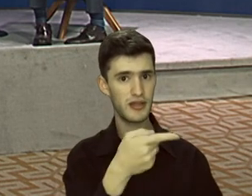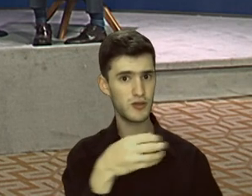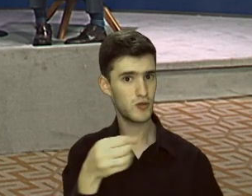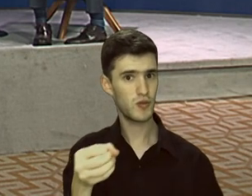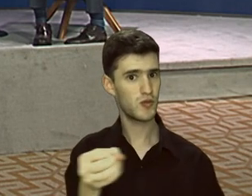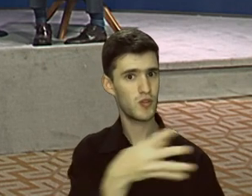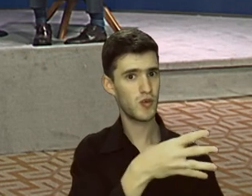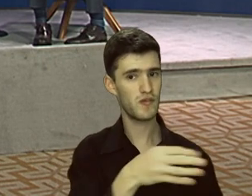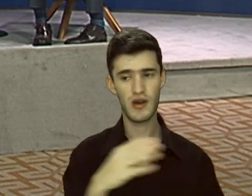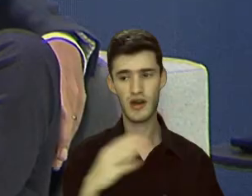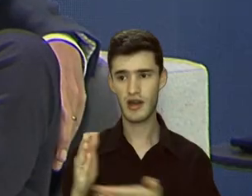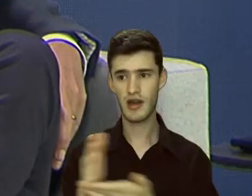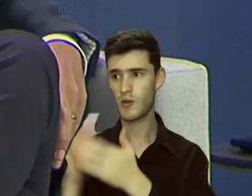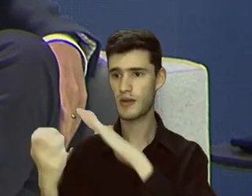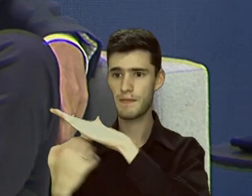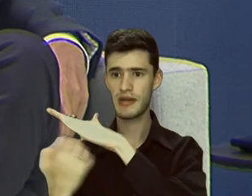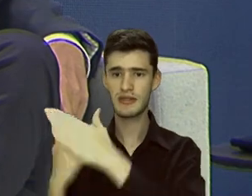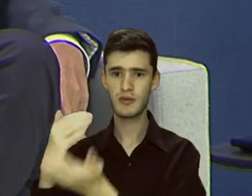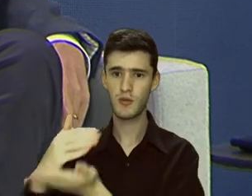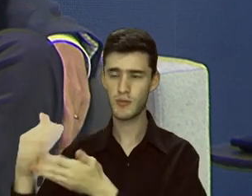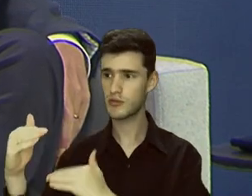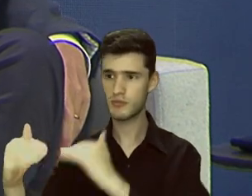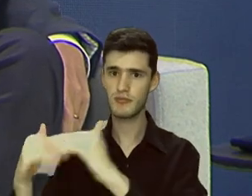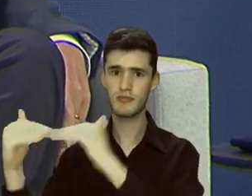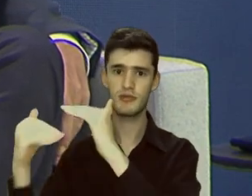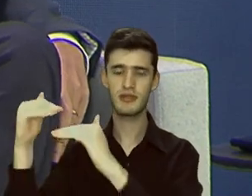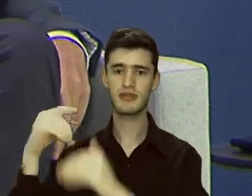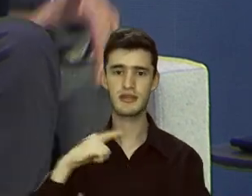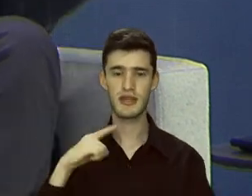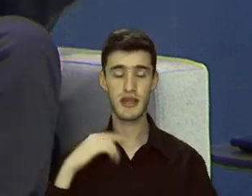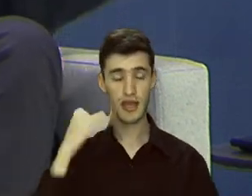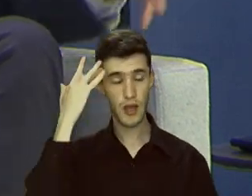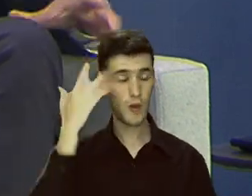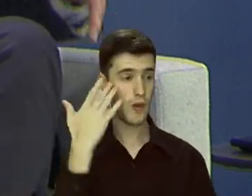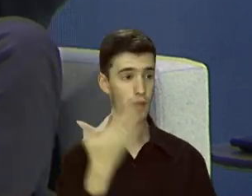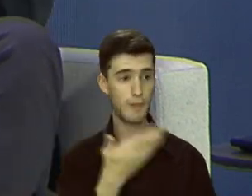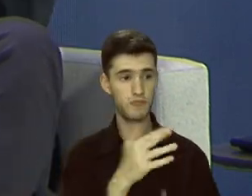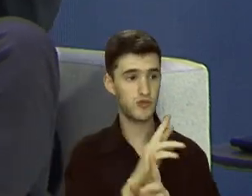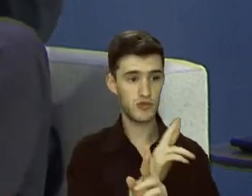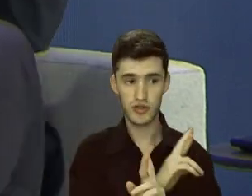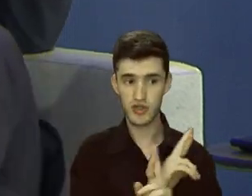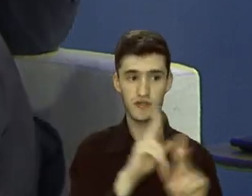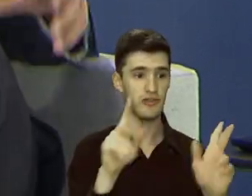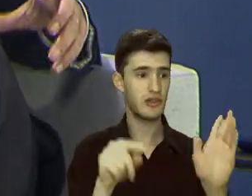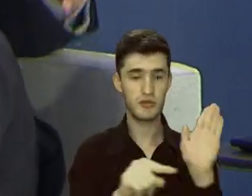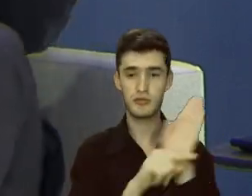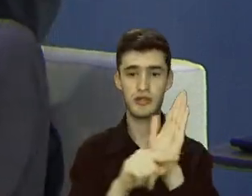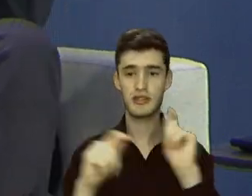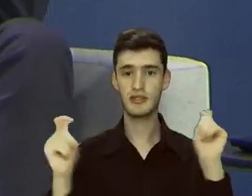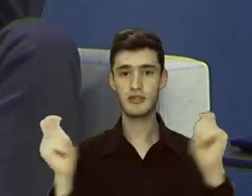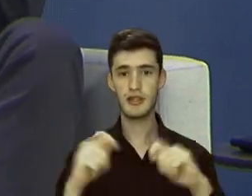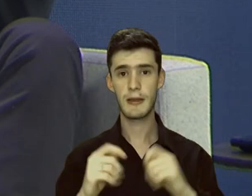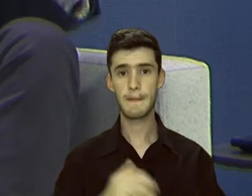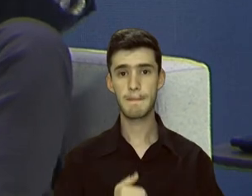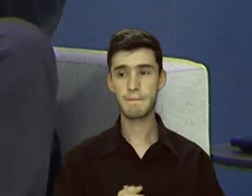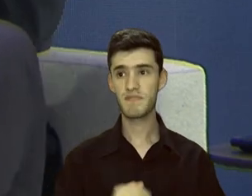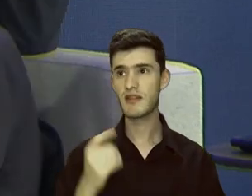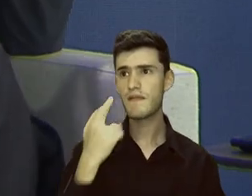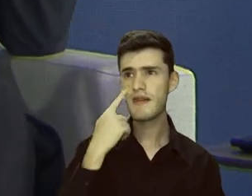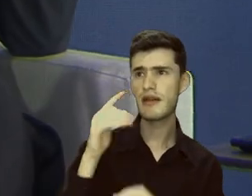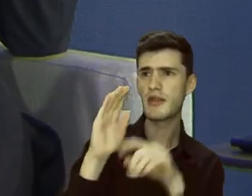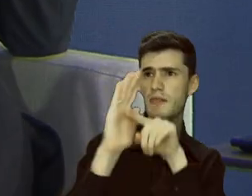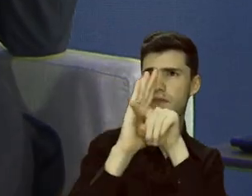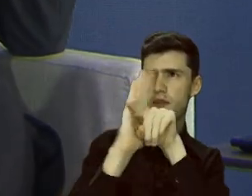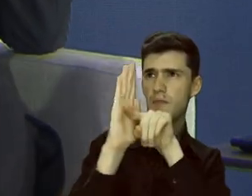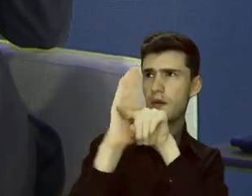companhias e eu acho que isso vai ser um Breaking importante Quem conseguir coletar dado num micronível e transformar isso